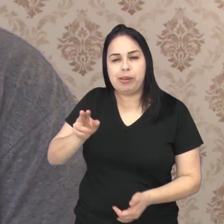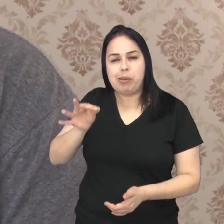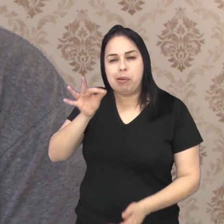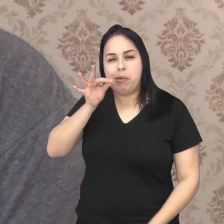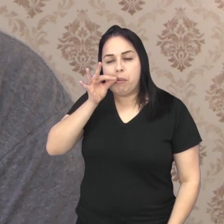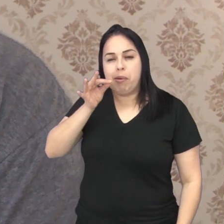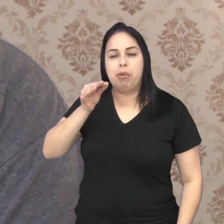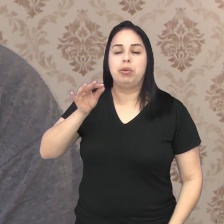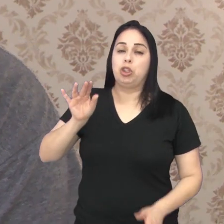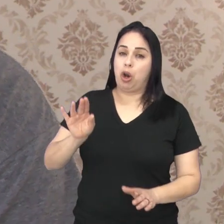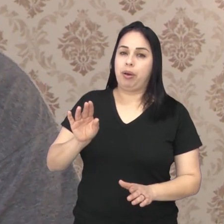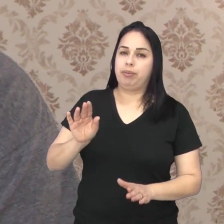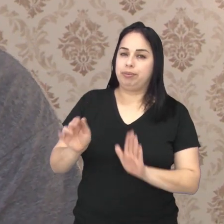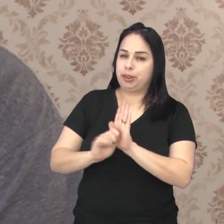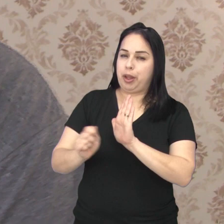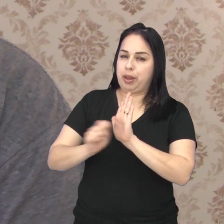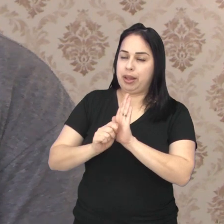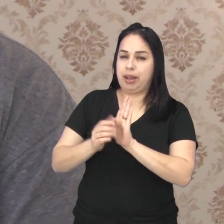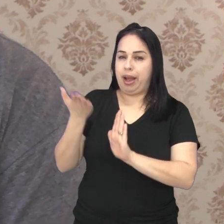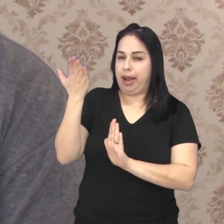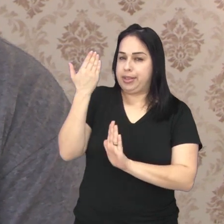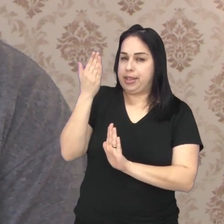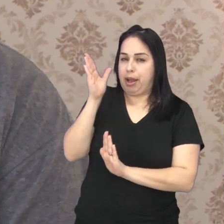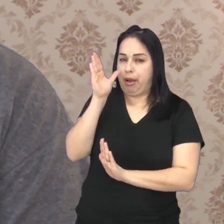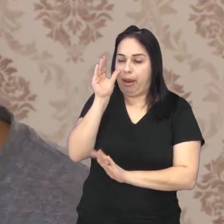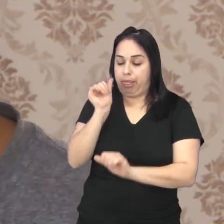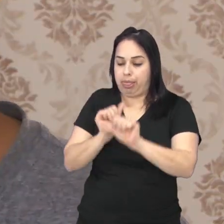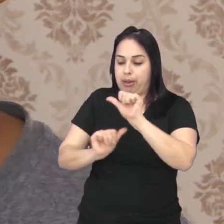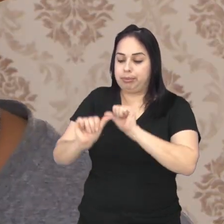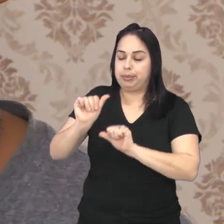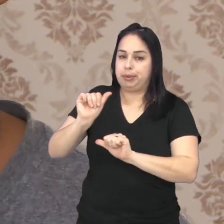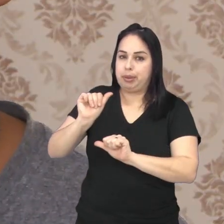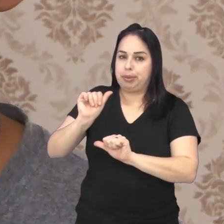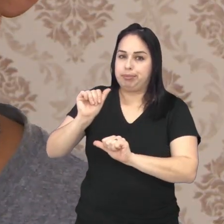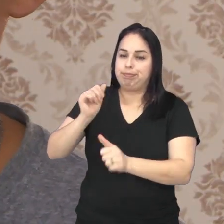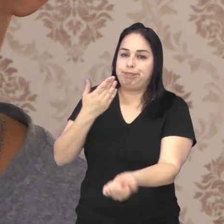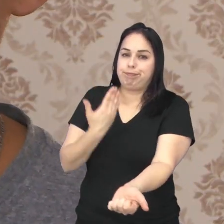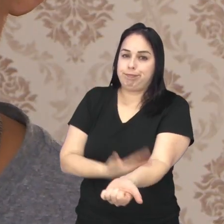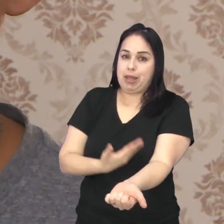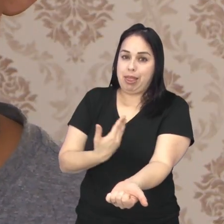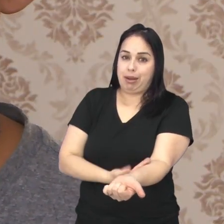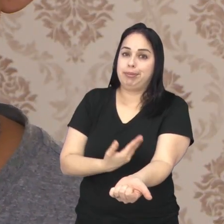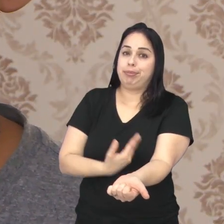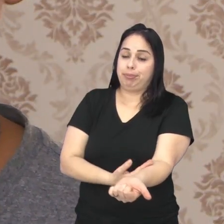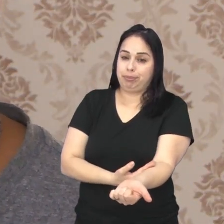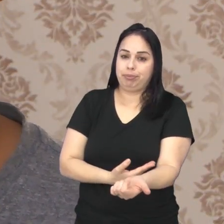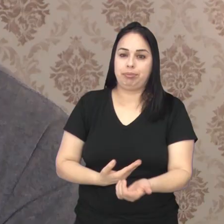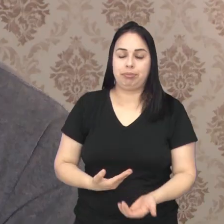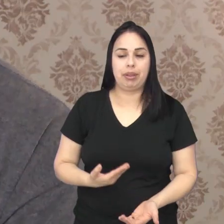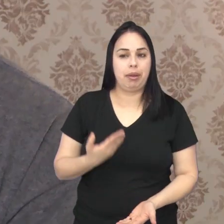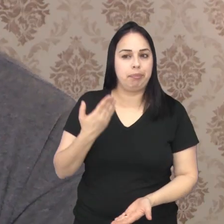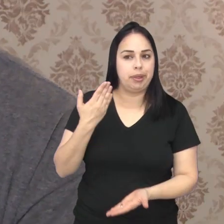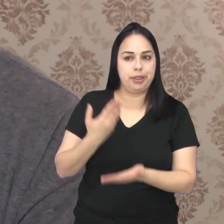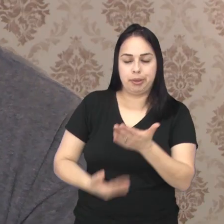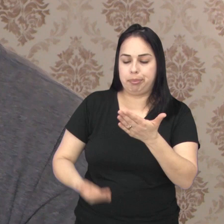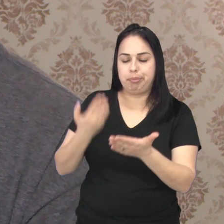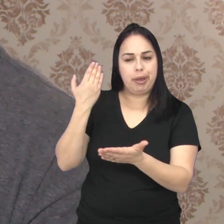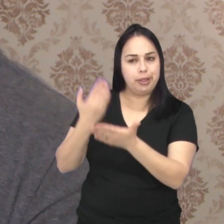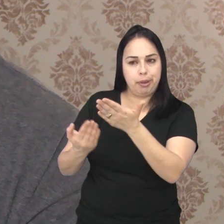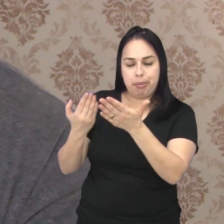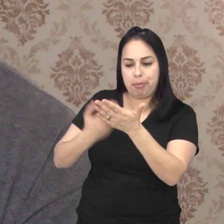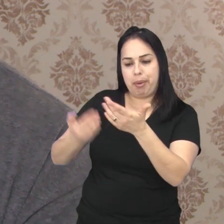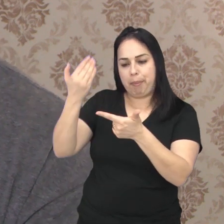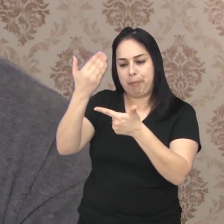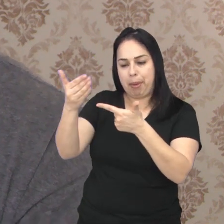drogas. Aos poucos, o que era curiosidade se transformou em dependência química. Perdi muita coisa, né?